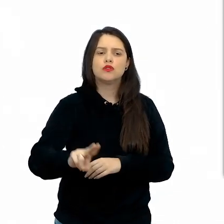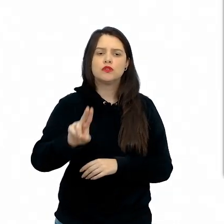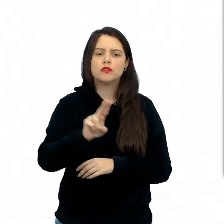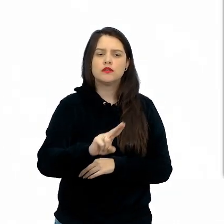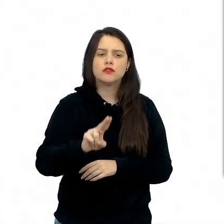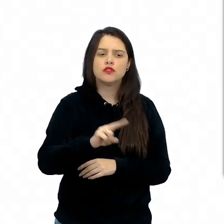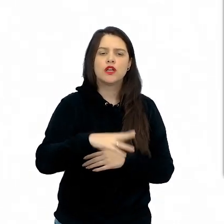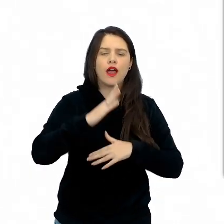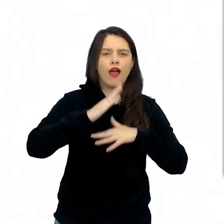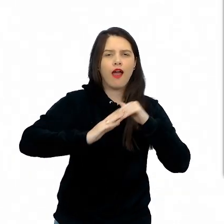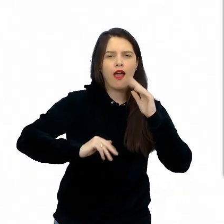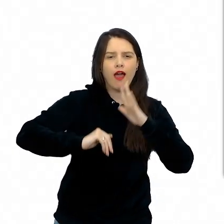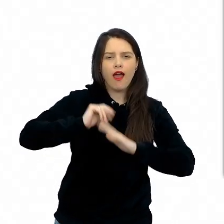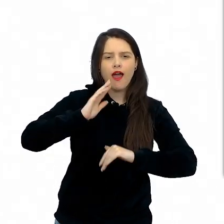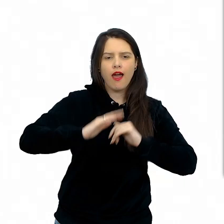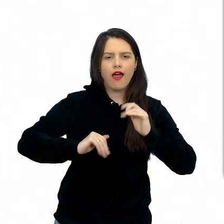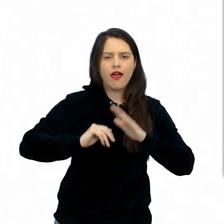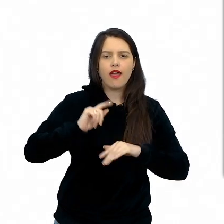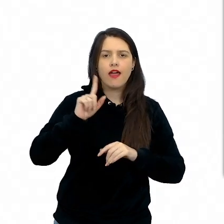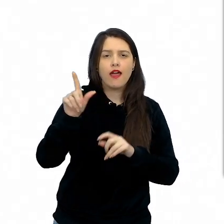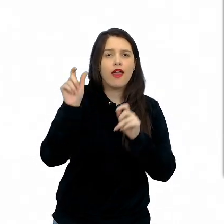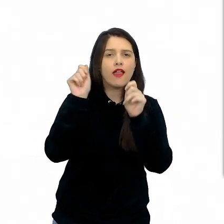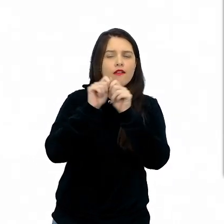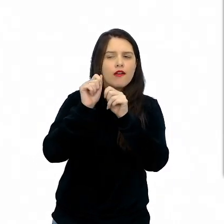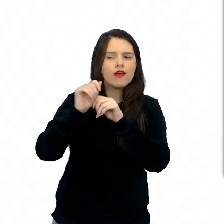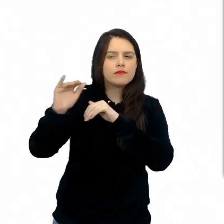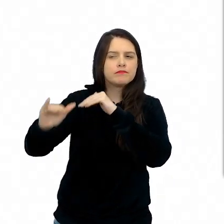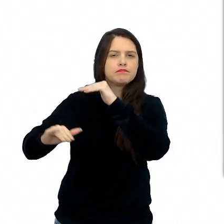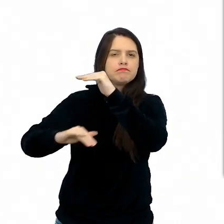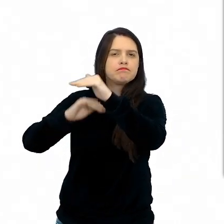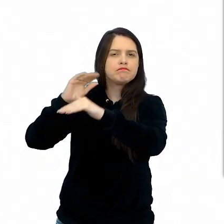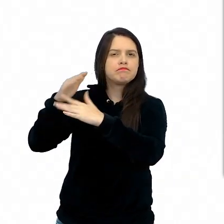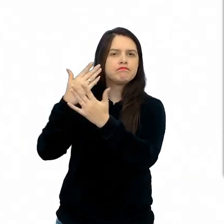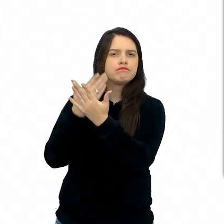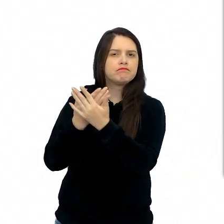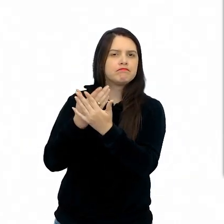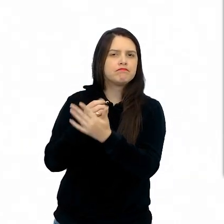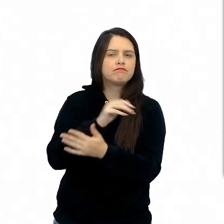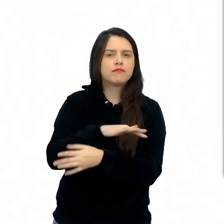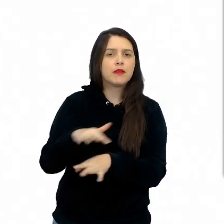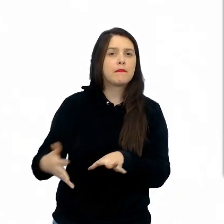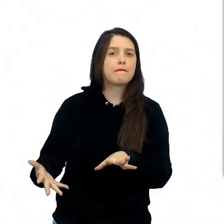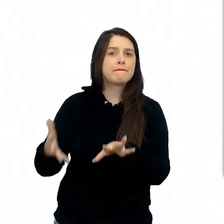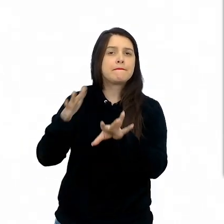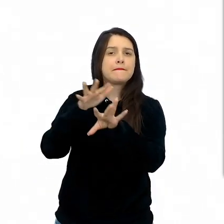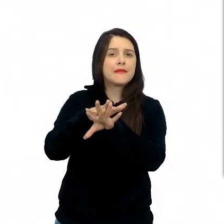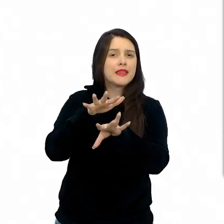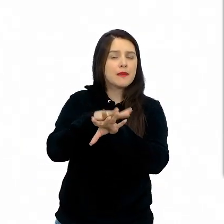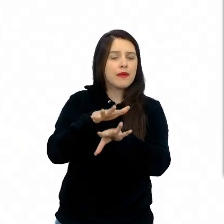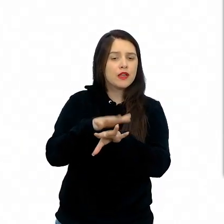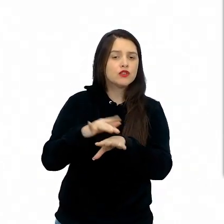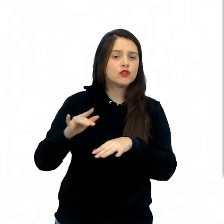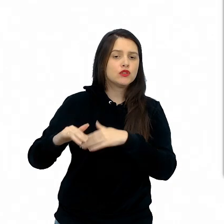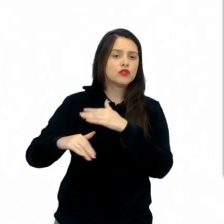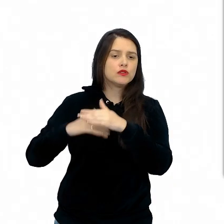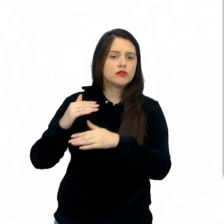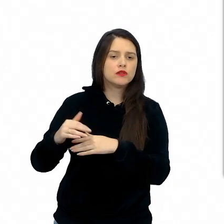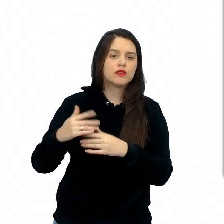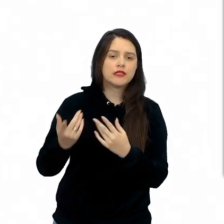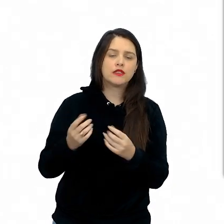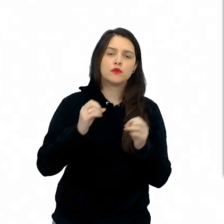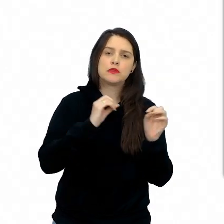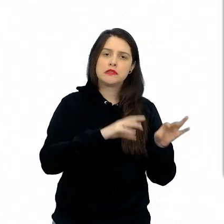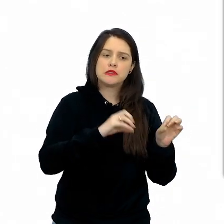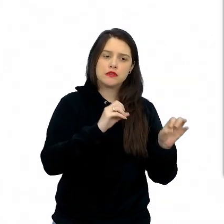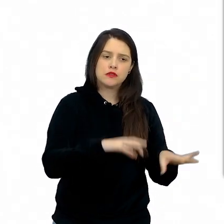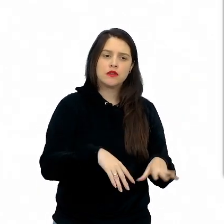a habilidade, né, que ela vai desenvolver é a habilidade 20 de matemática do quinto ano do ensino fundamental,